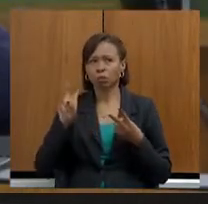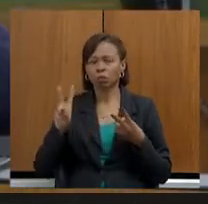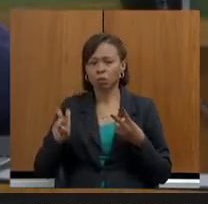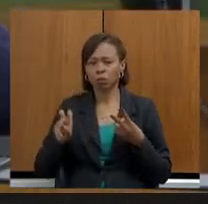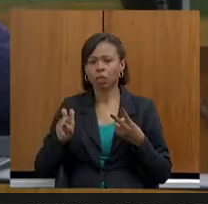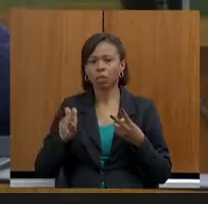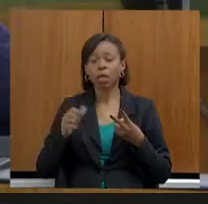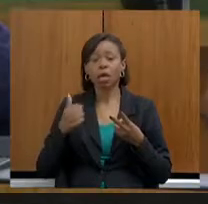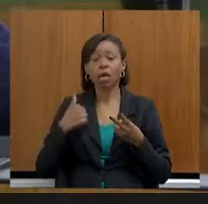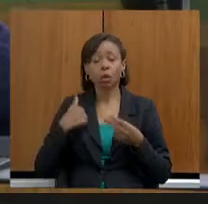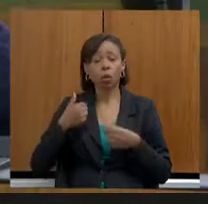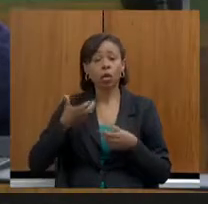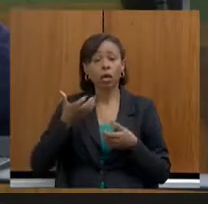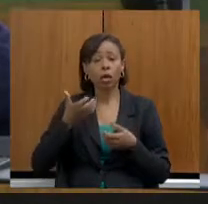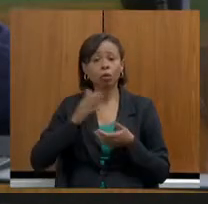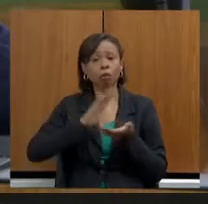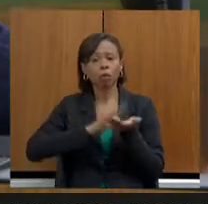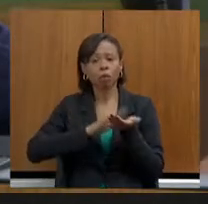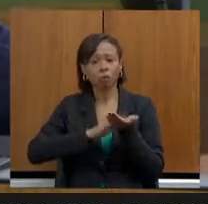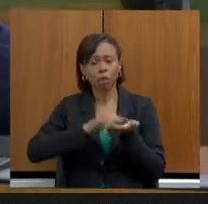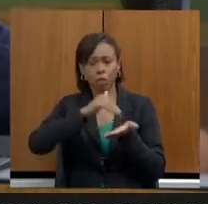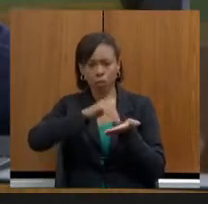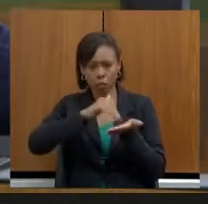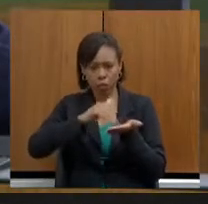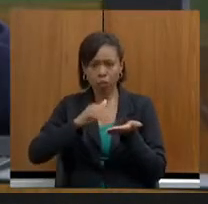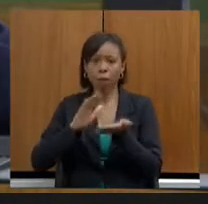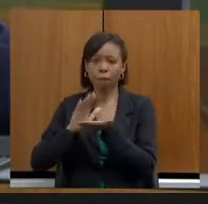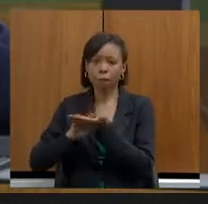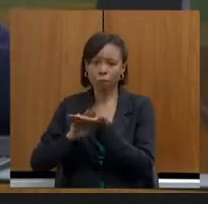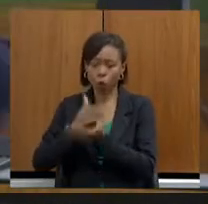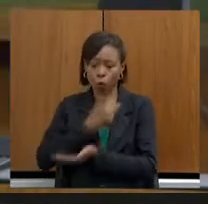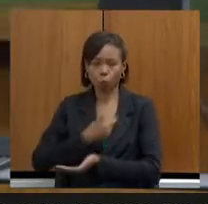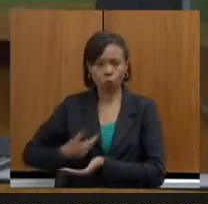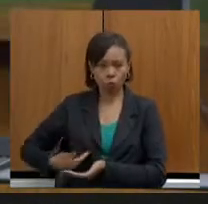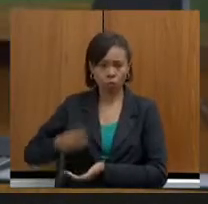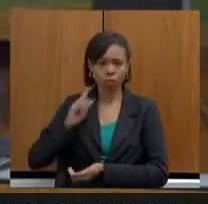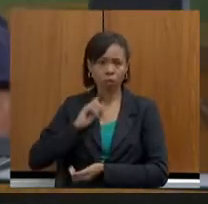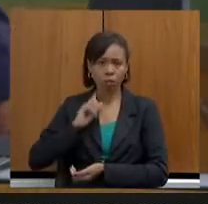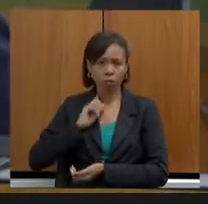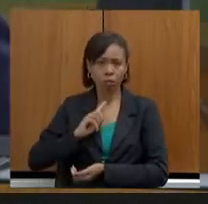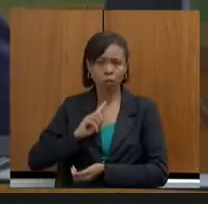eu quero parabenizar a secretaria e o governo do estado